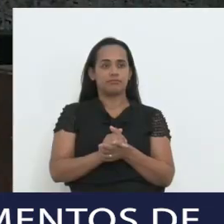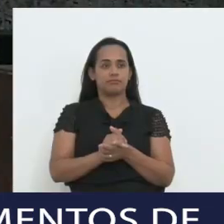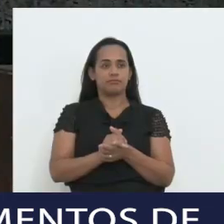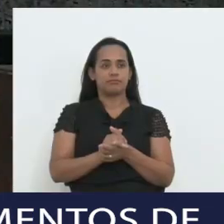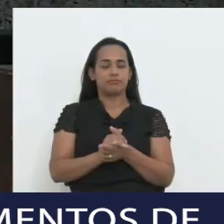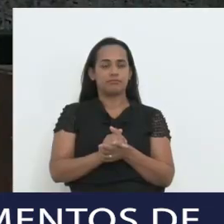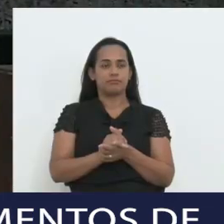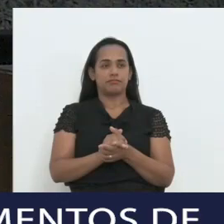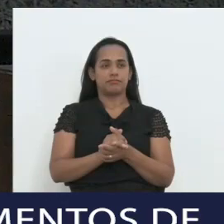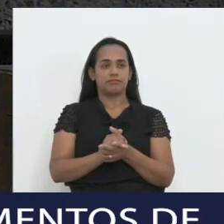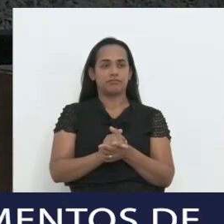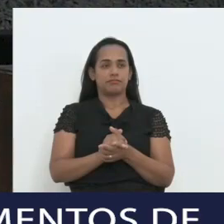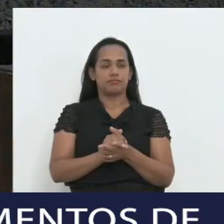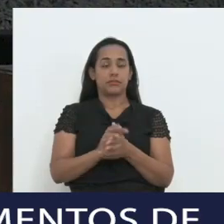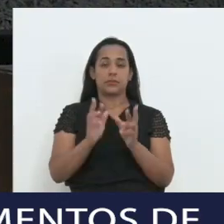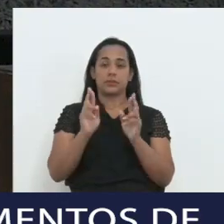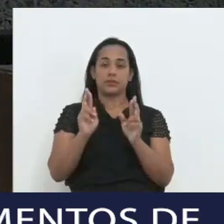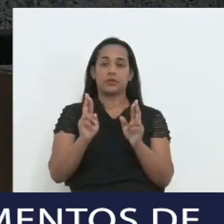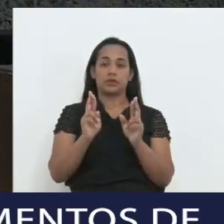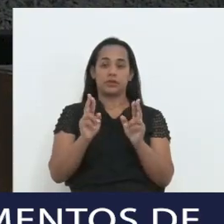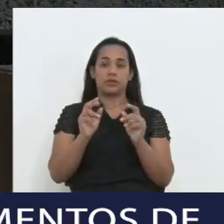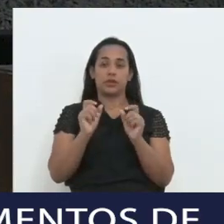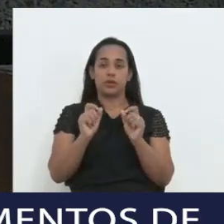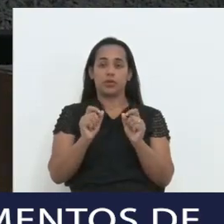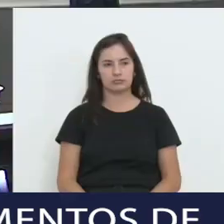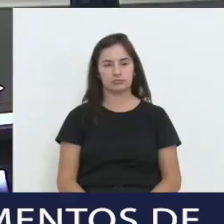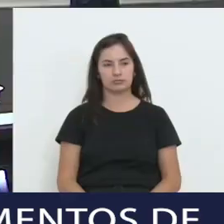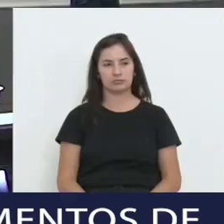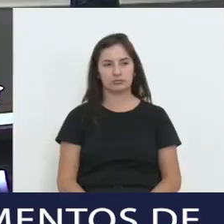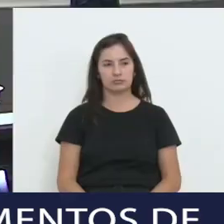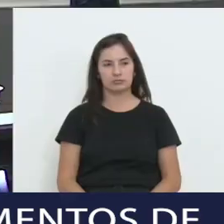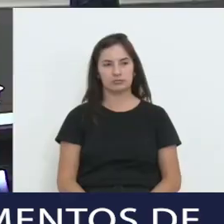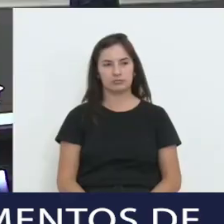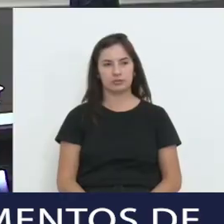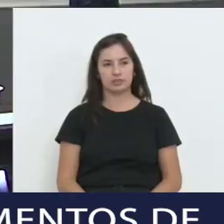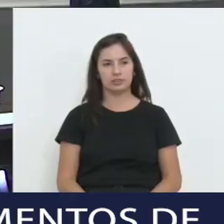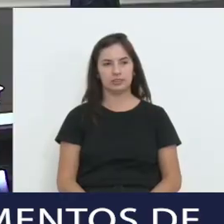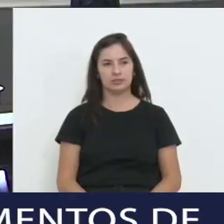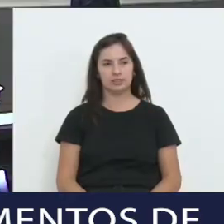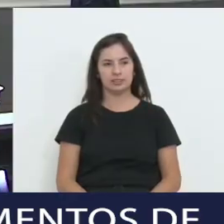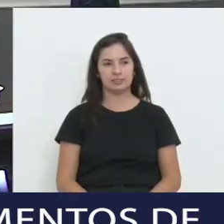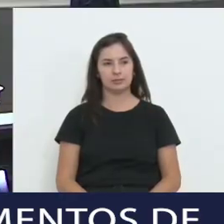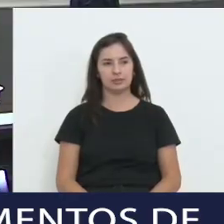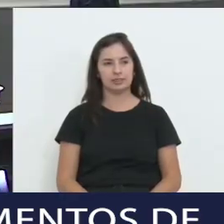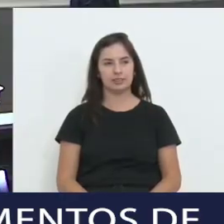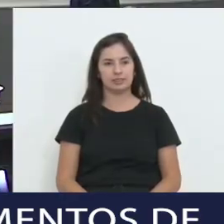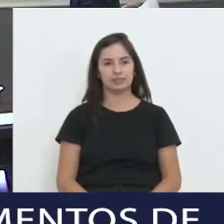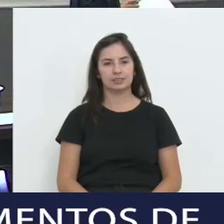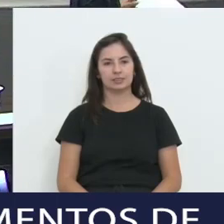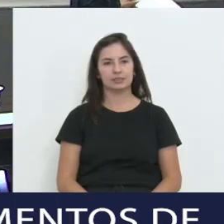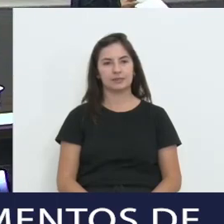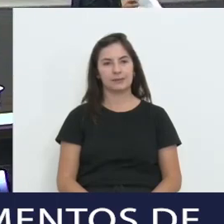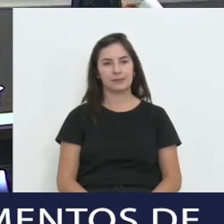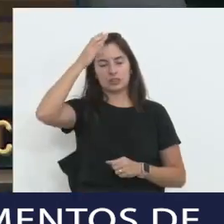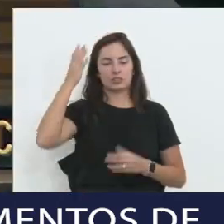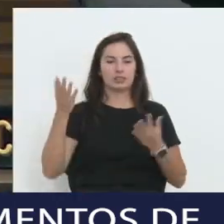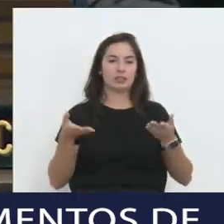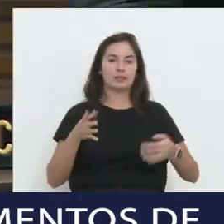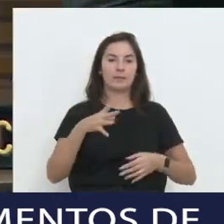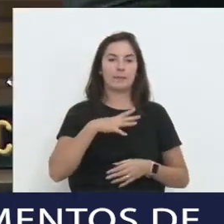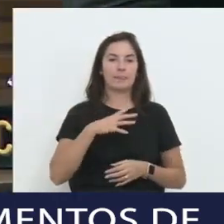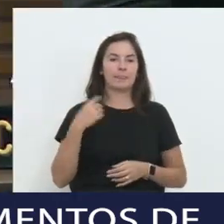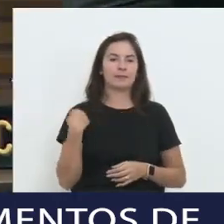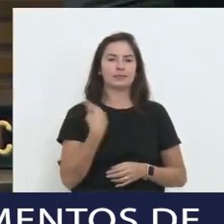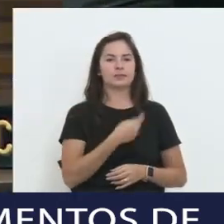Empreendimentos construídos e entregues na cidade a autoria do Vereador Rafael Acosta do democracia Cristã